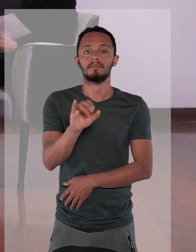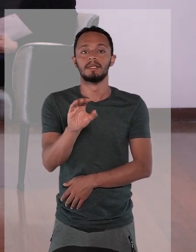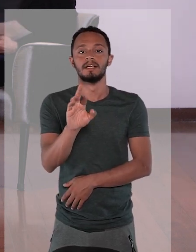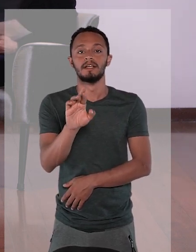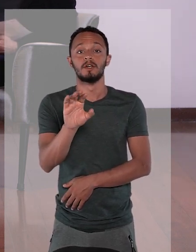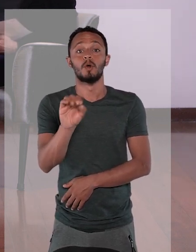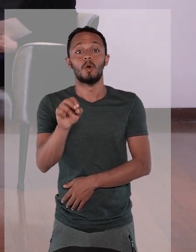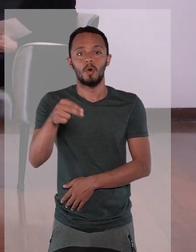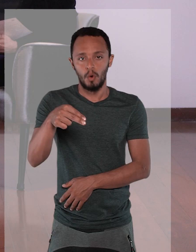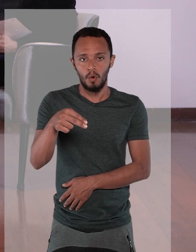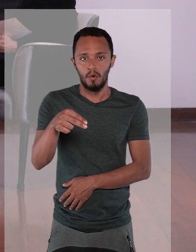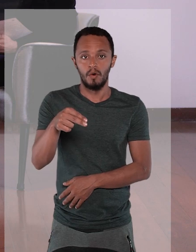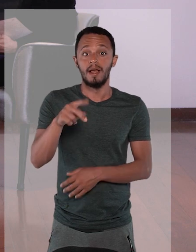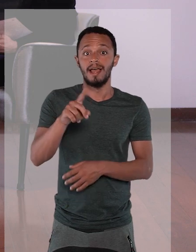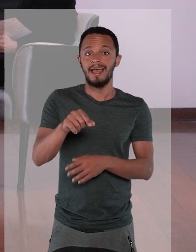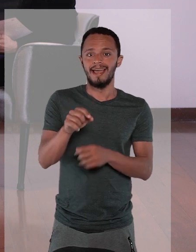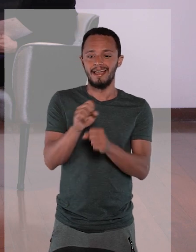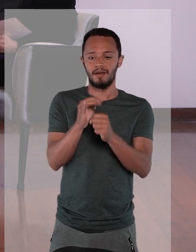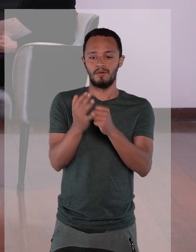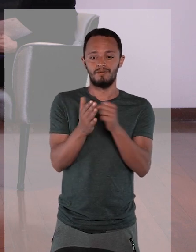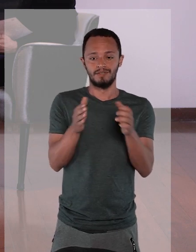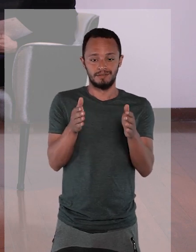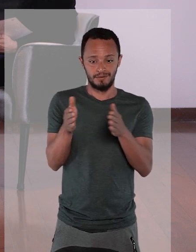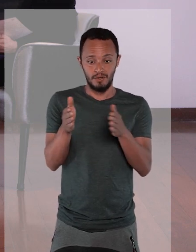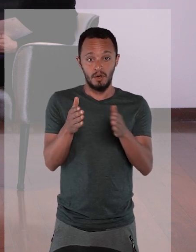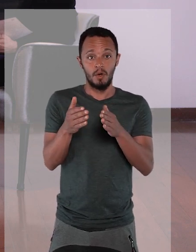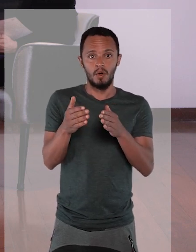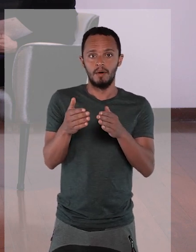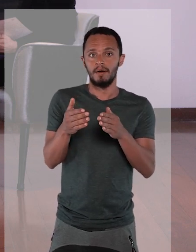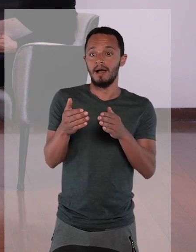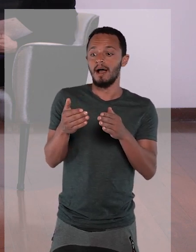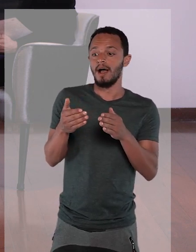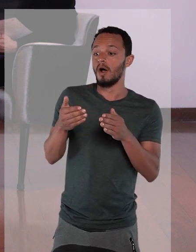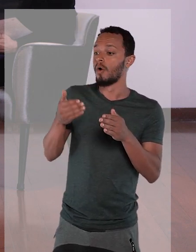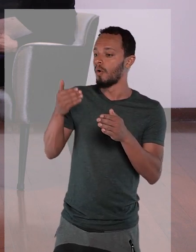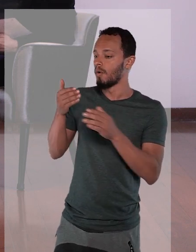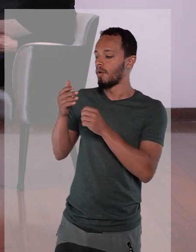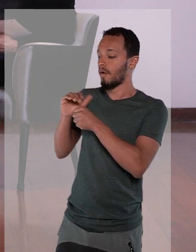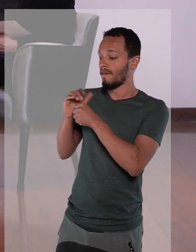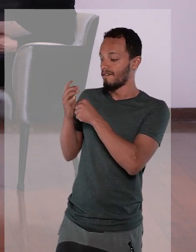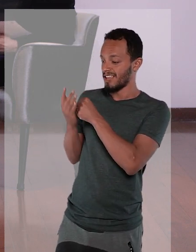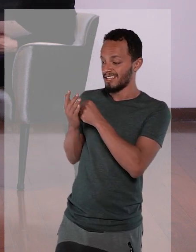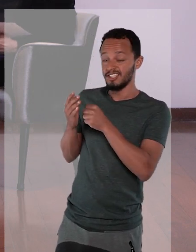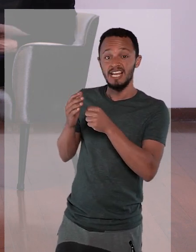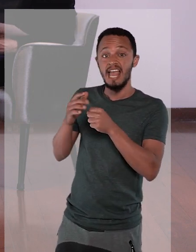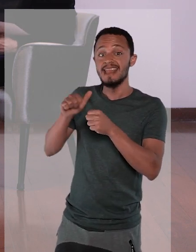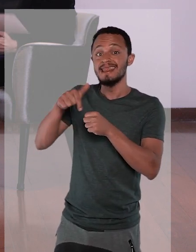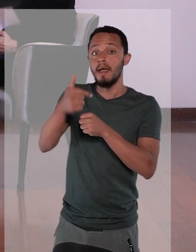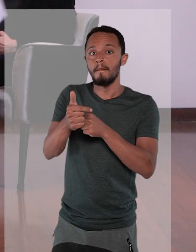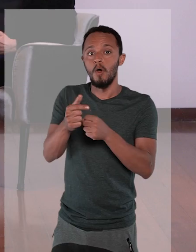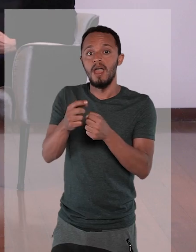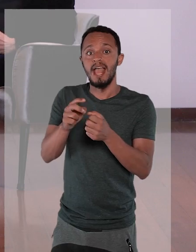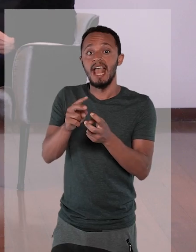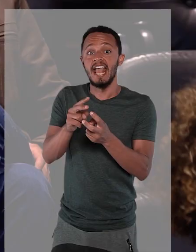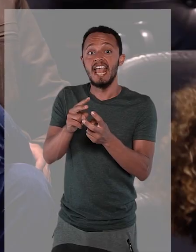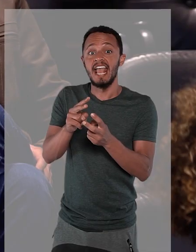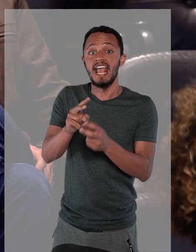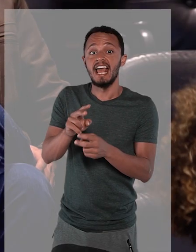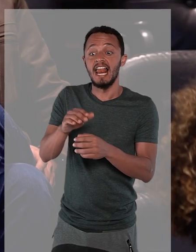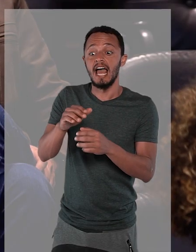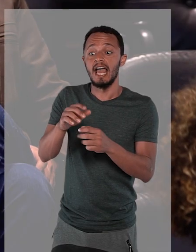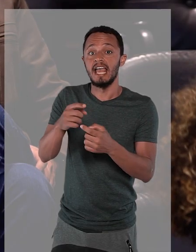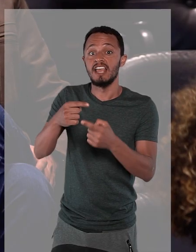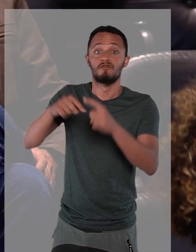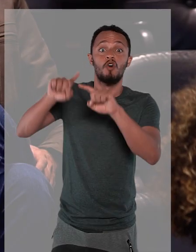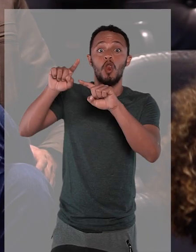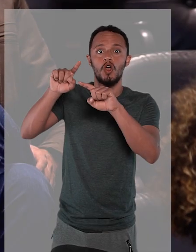reedição ampliada pós-ômicron, né? Eu continuo escrevendo, né? Hoje tem um artigo meu no Globo, eu escrevo toda terça-feira no Globo. E aí eu